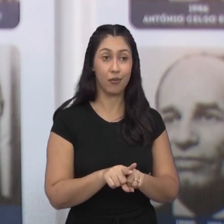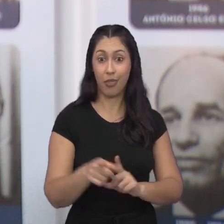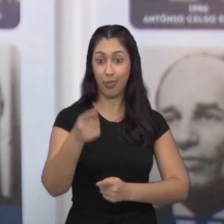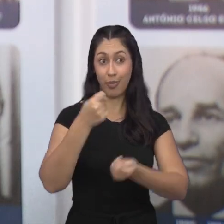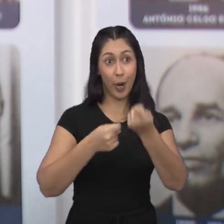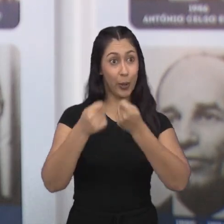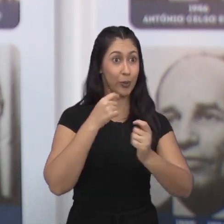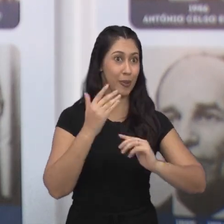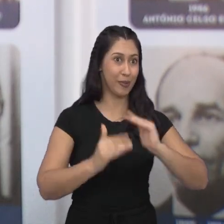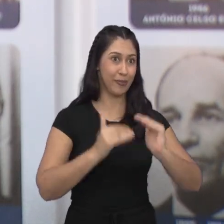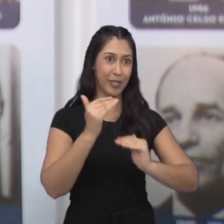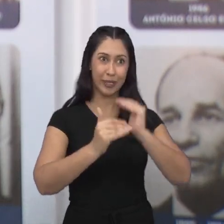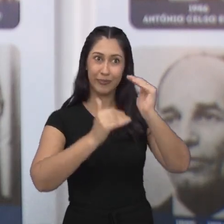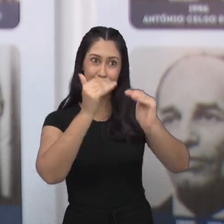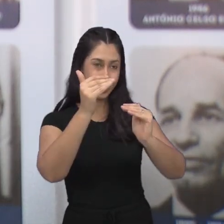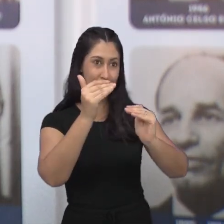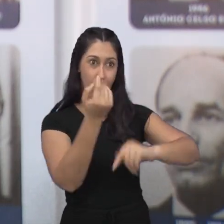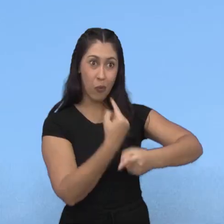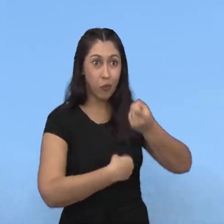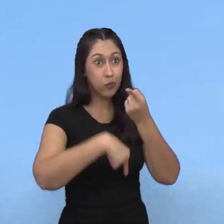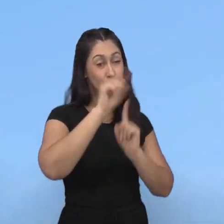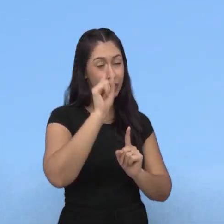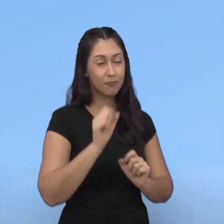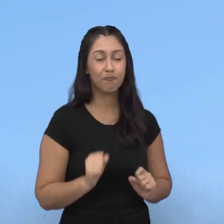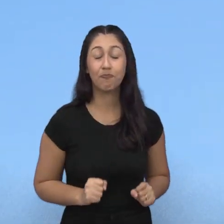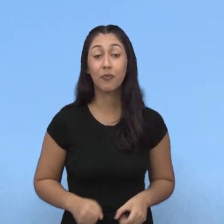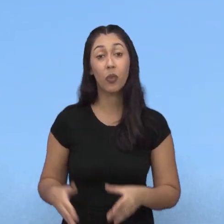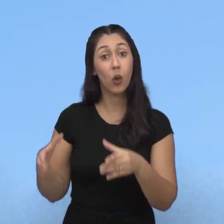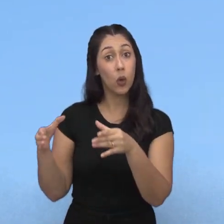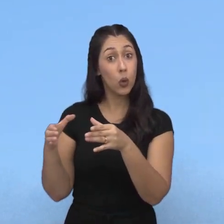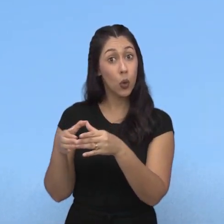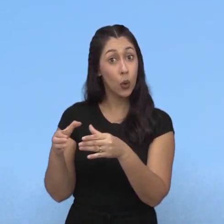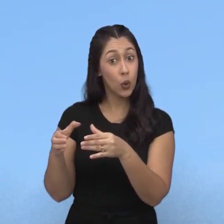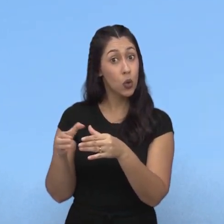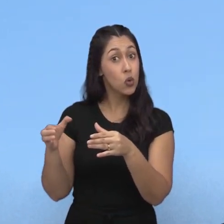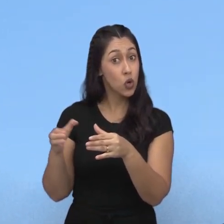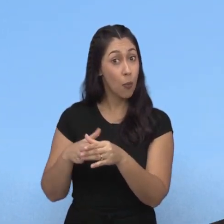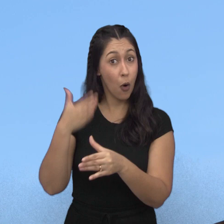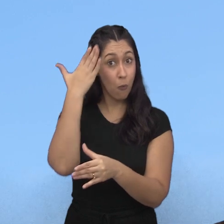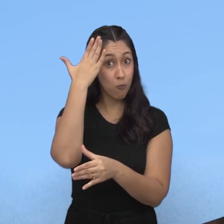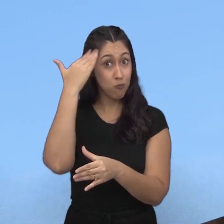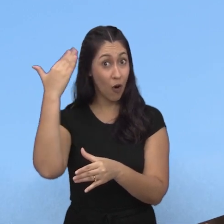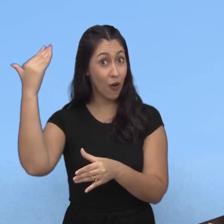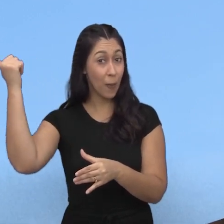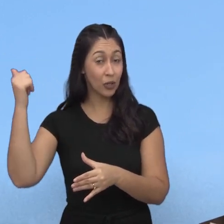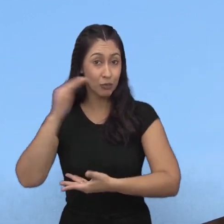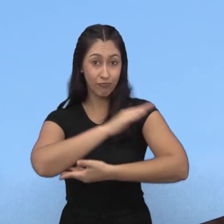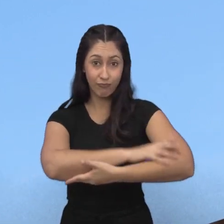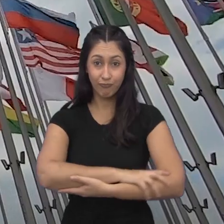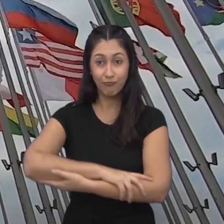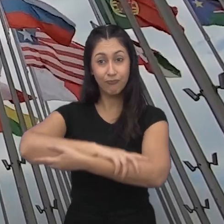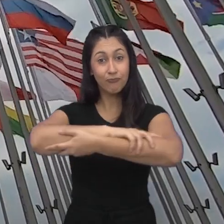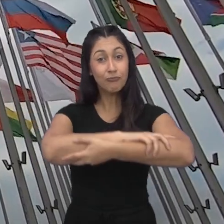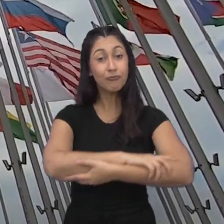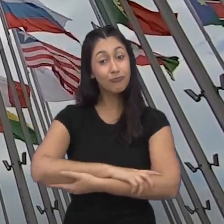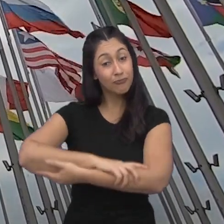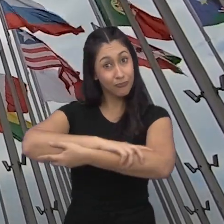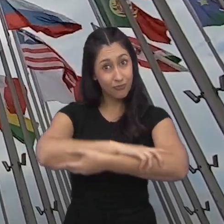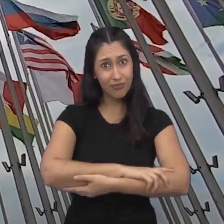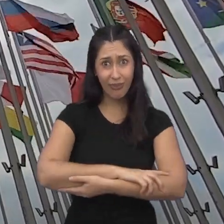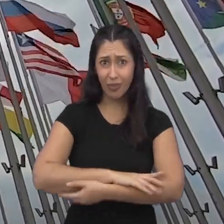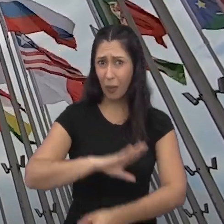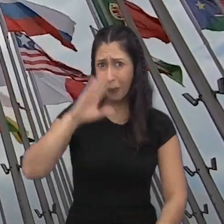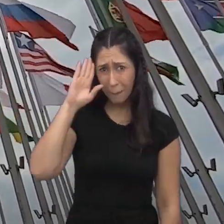crescimento econômico, ele traz mais desenvolvimento. Um dos blocos de maior expoente é a União Europeia. Considerado